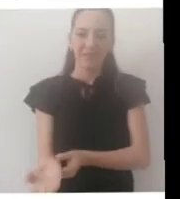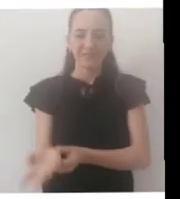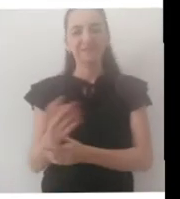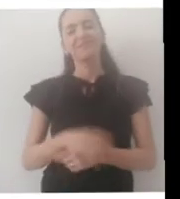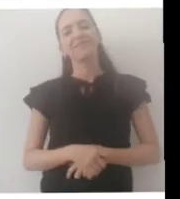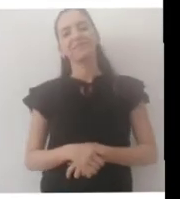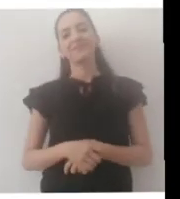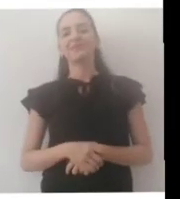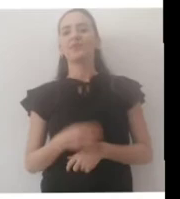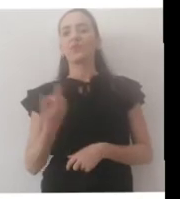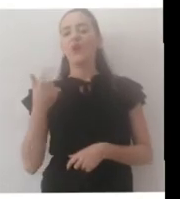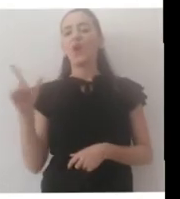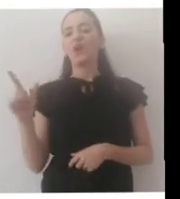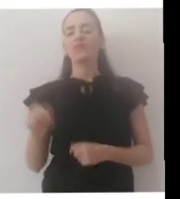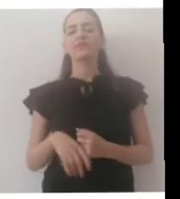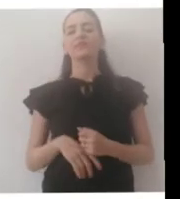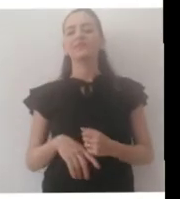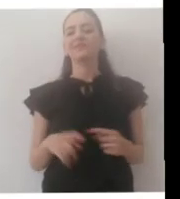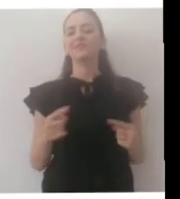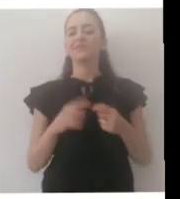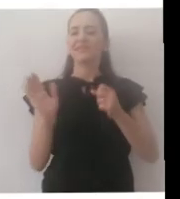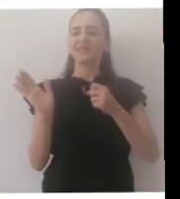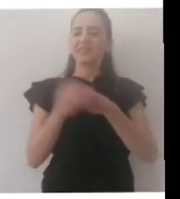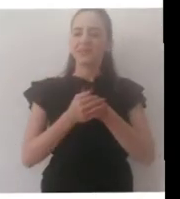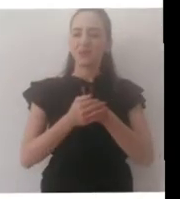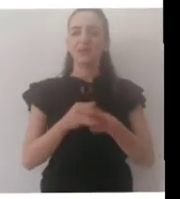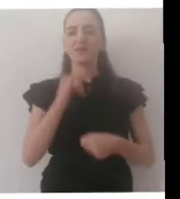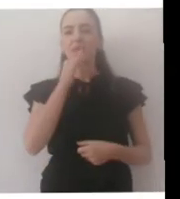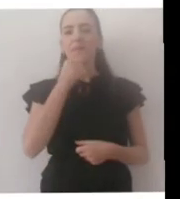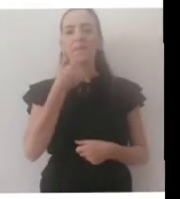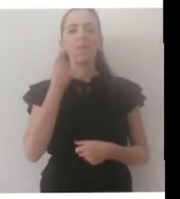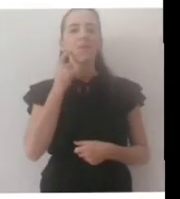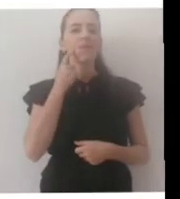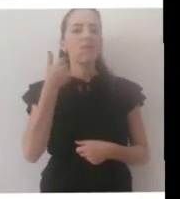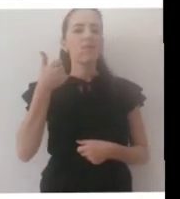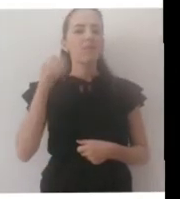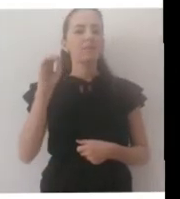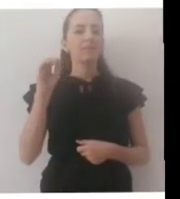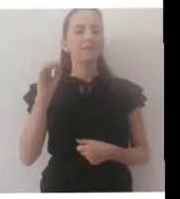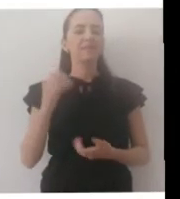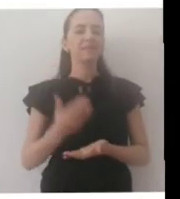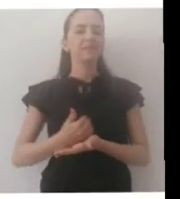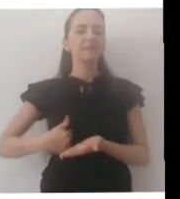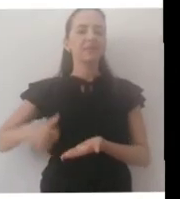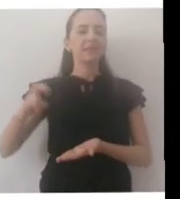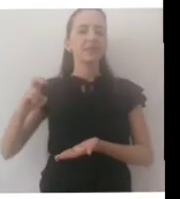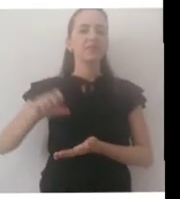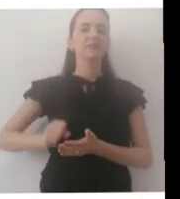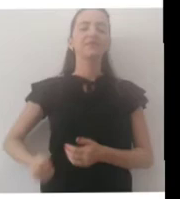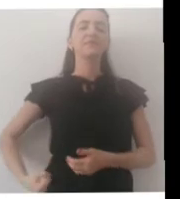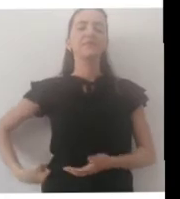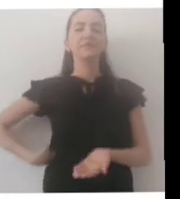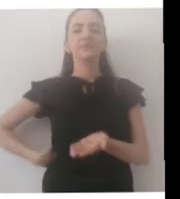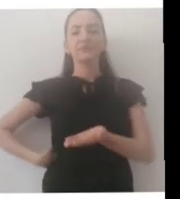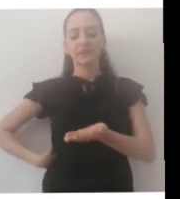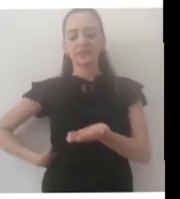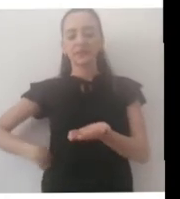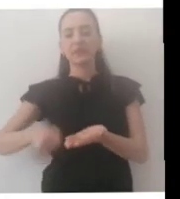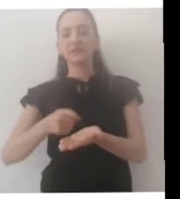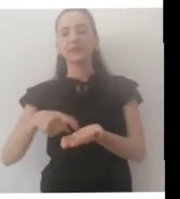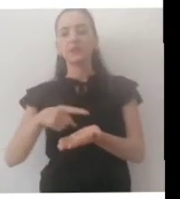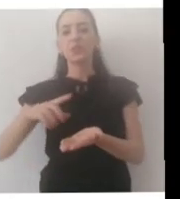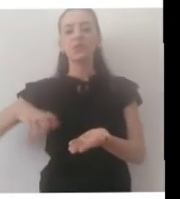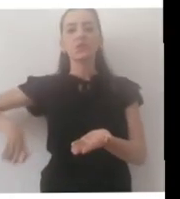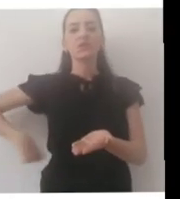Jogos de esconder. Jogos de esconder, que é, por exemplo, tinha 10 balas, aí esconde 5 e pergunta às crianças, eu escondi